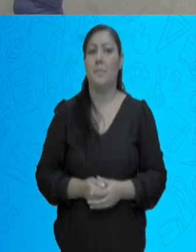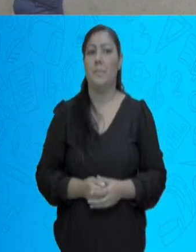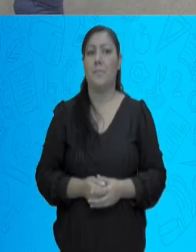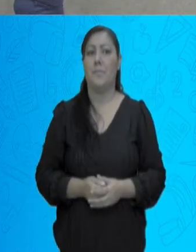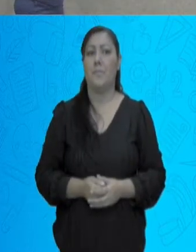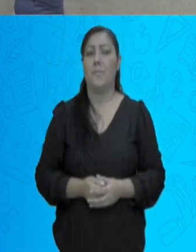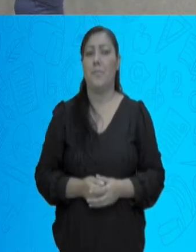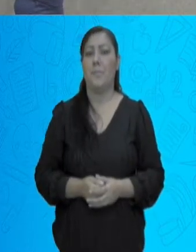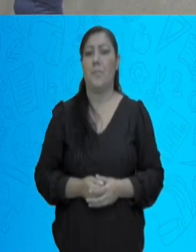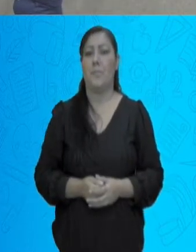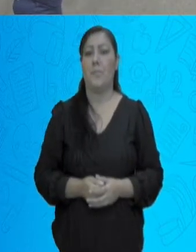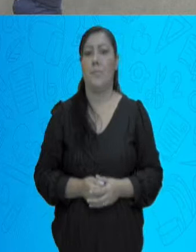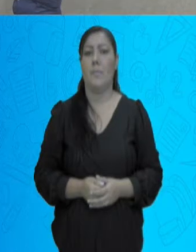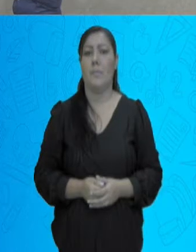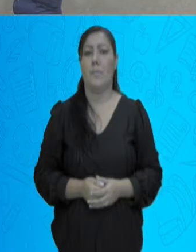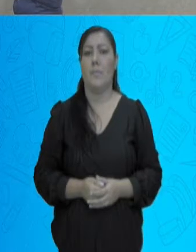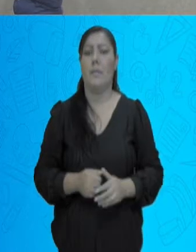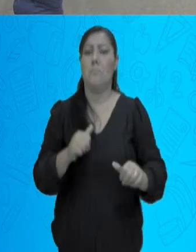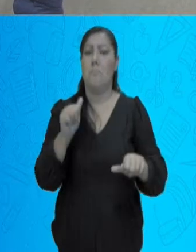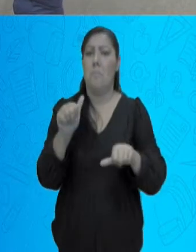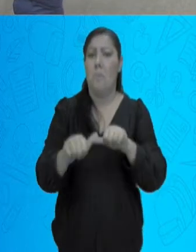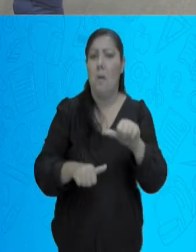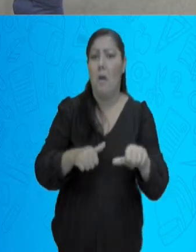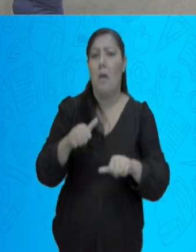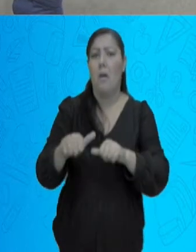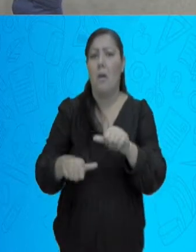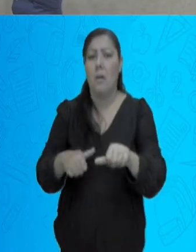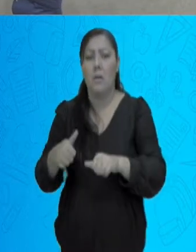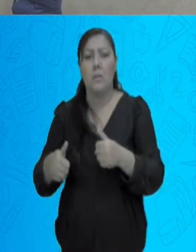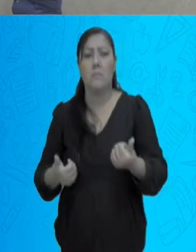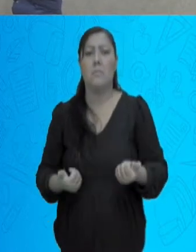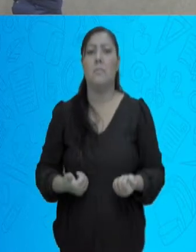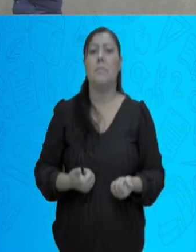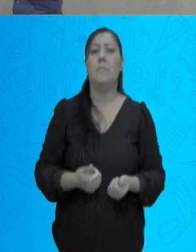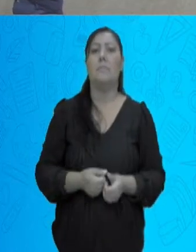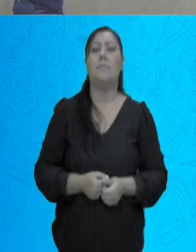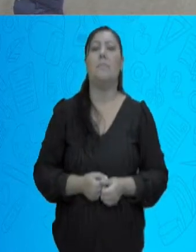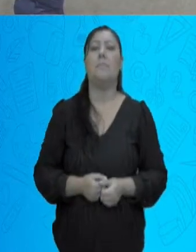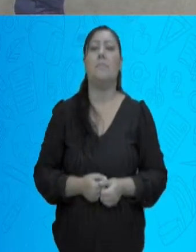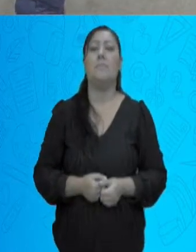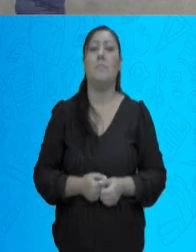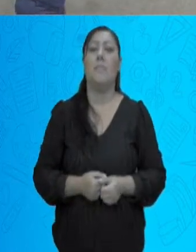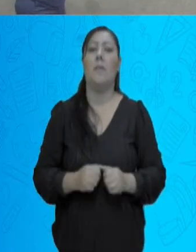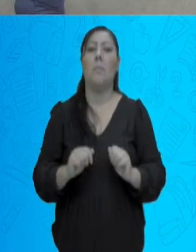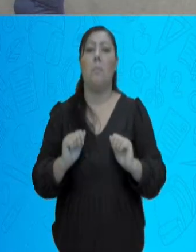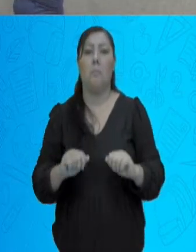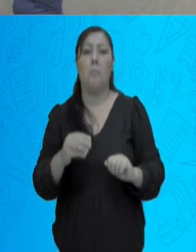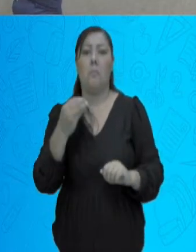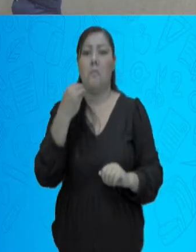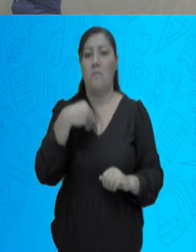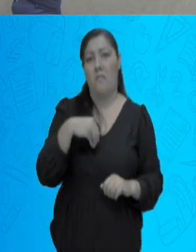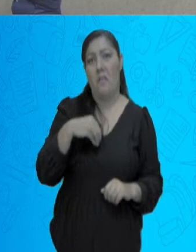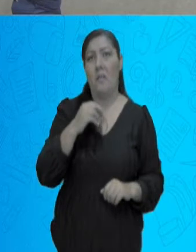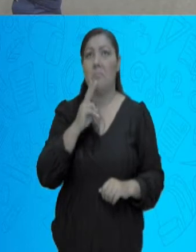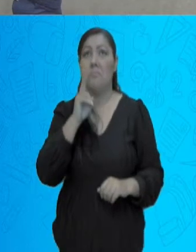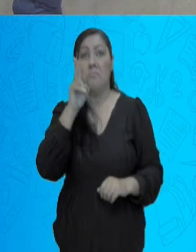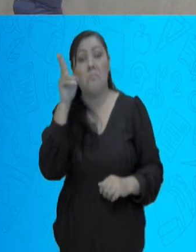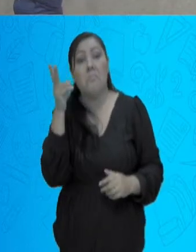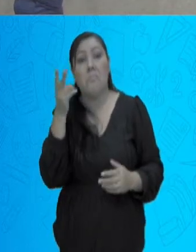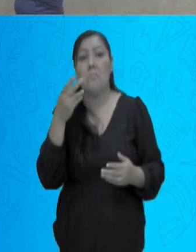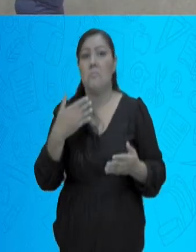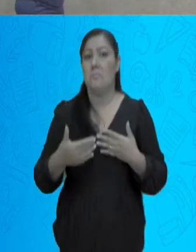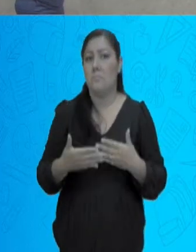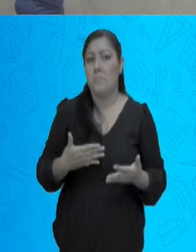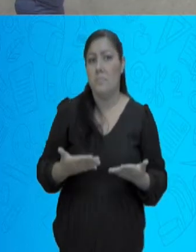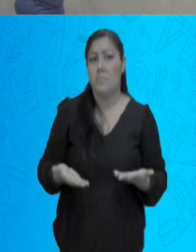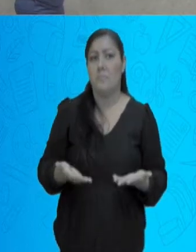pode ser que essas mudanças, né, essa alteração, ela pode ser menor ou pode ser maior. E a